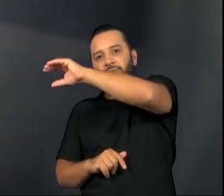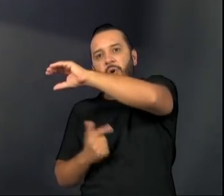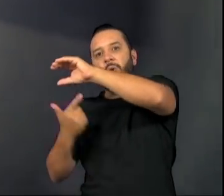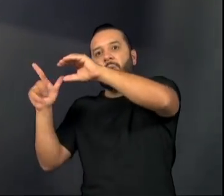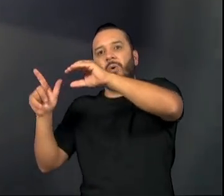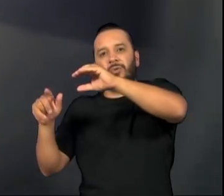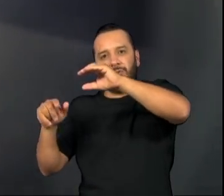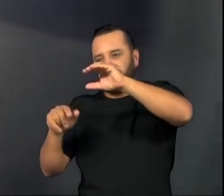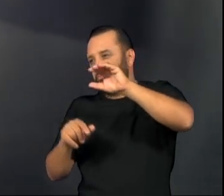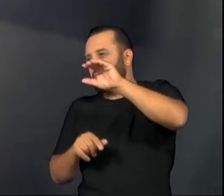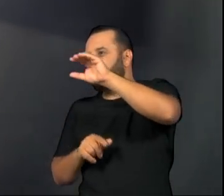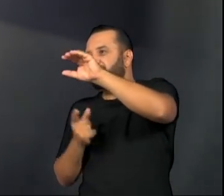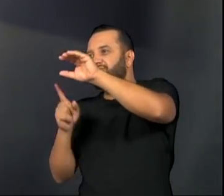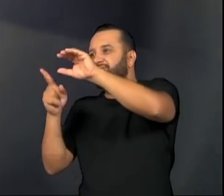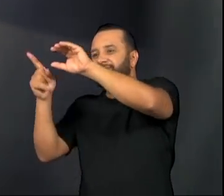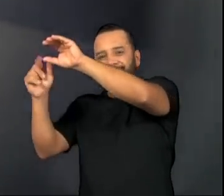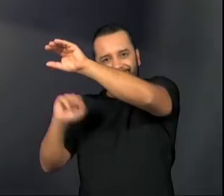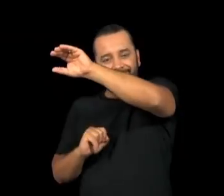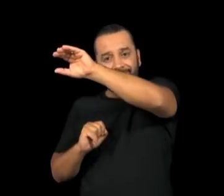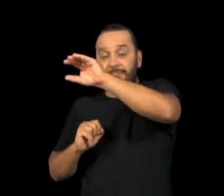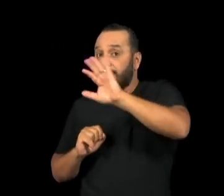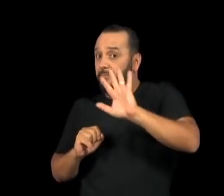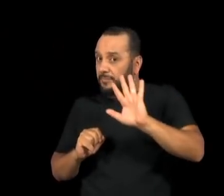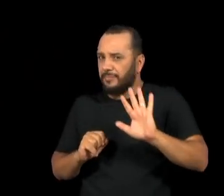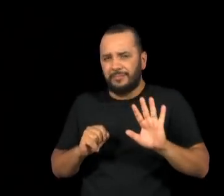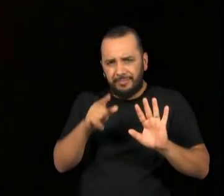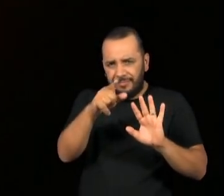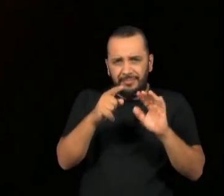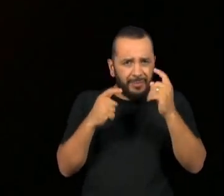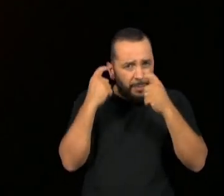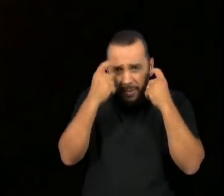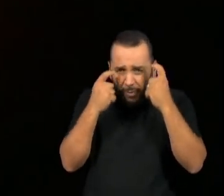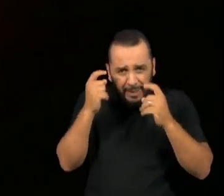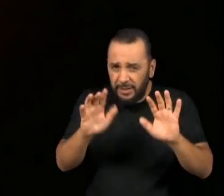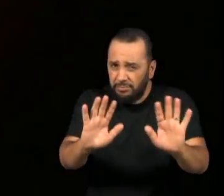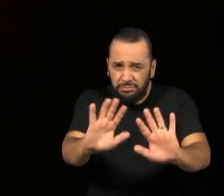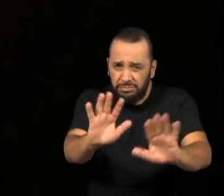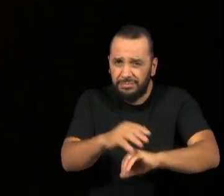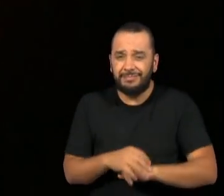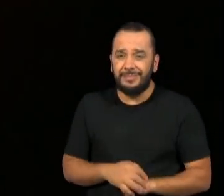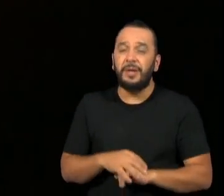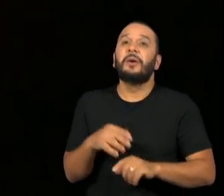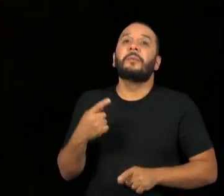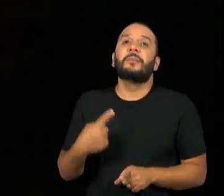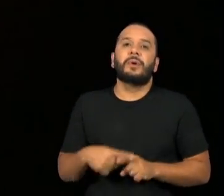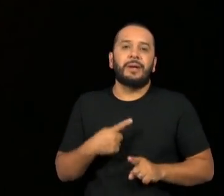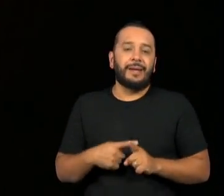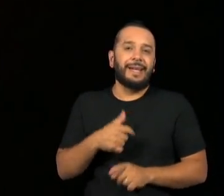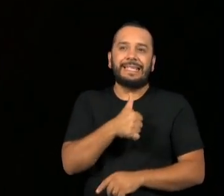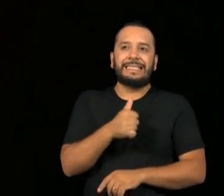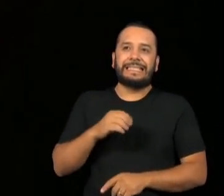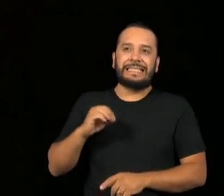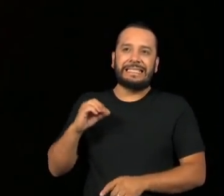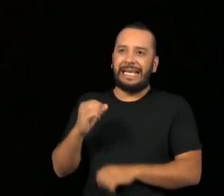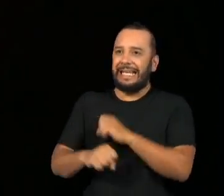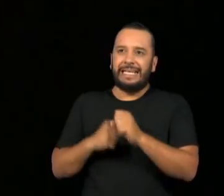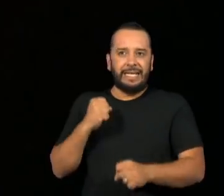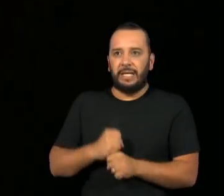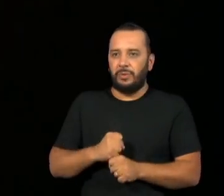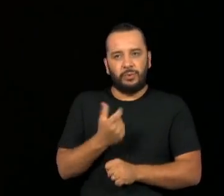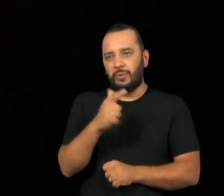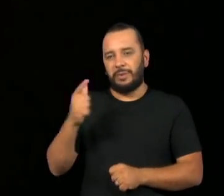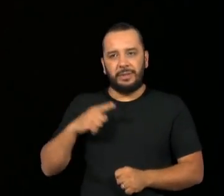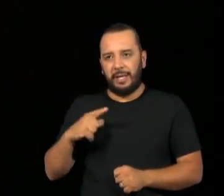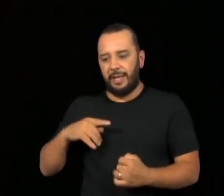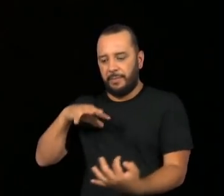celeste. Cientistas afirmam que não há motivo para preocupação, porque nos próximos 100 anos, nenhum